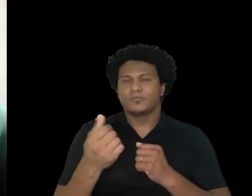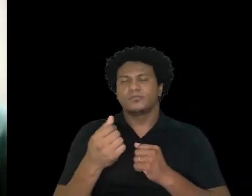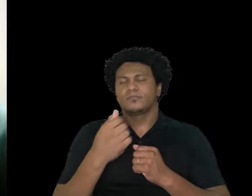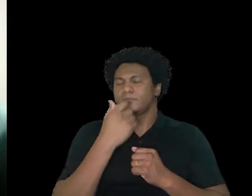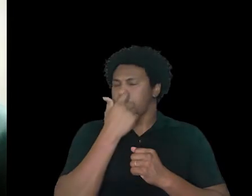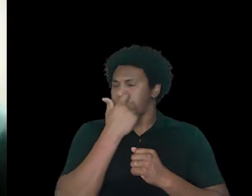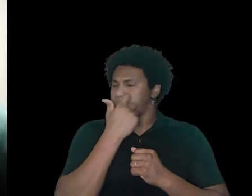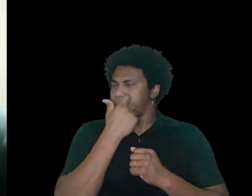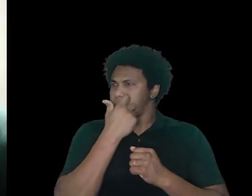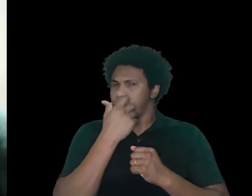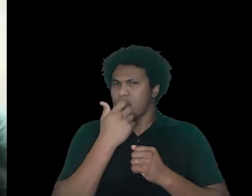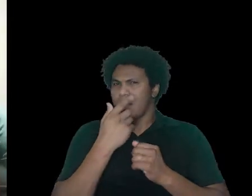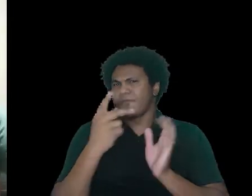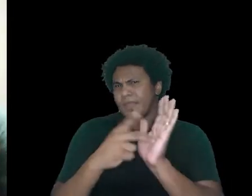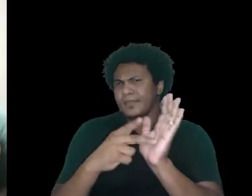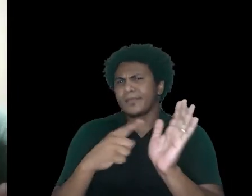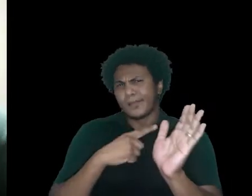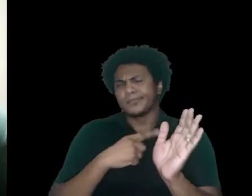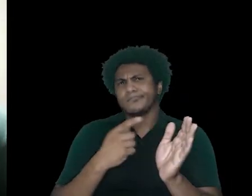gente brigar